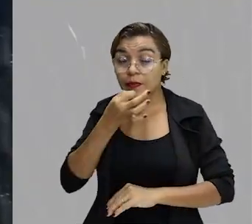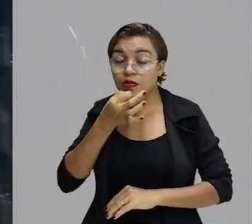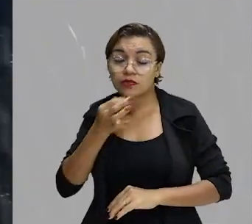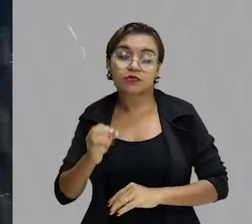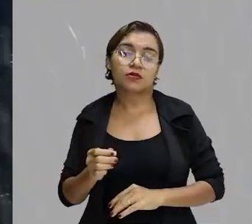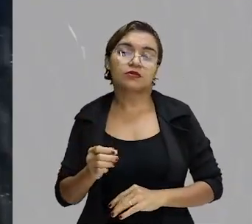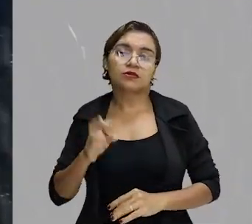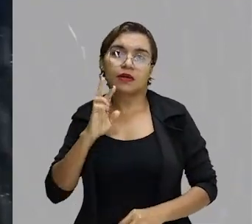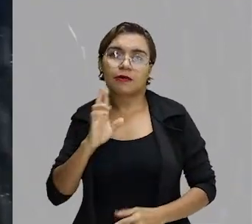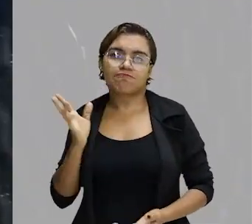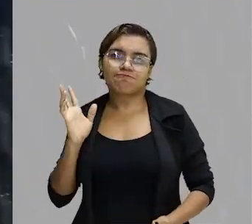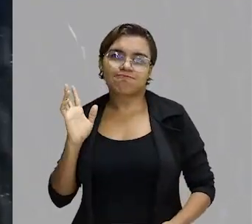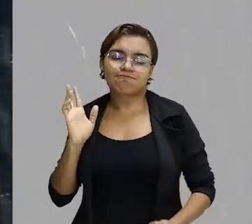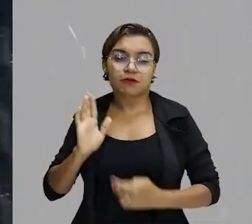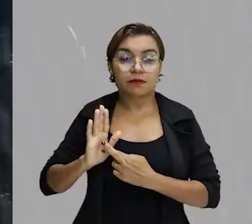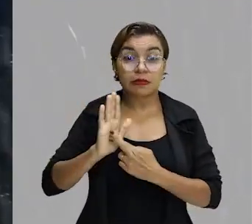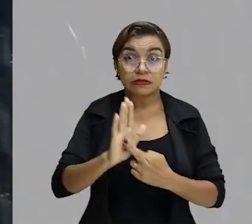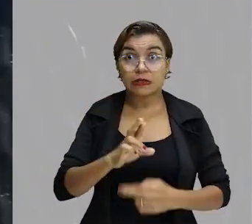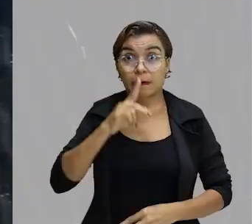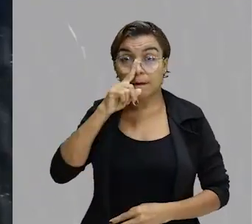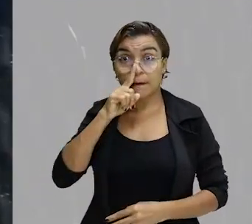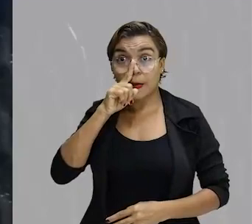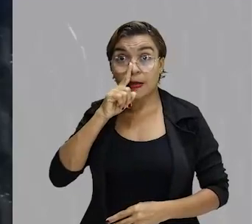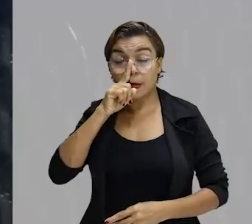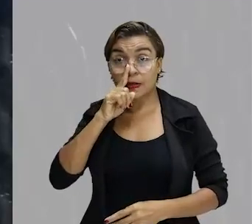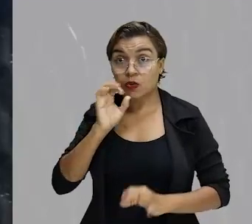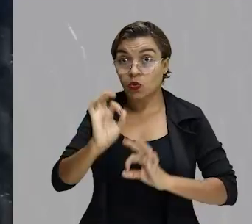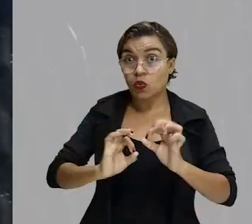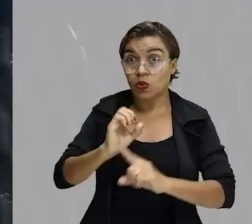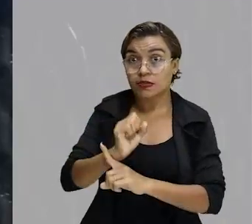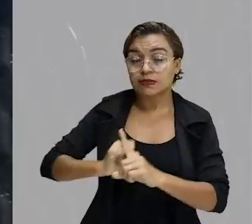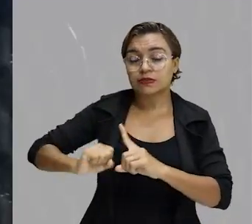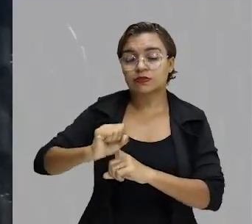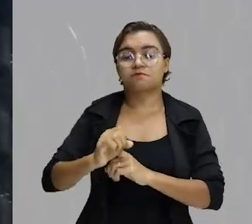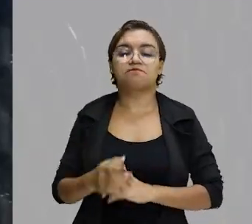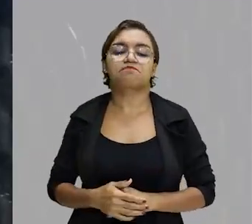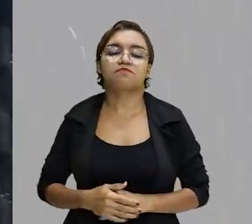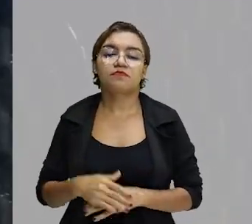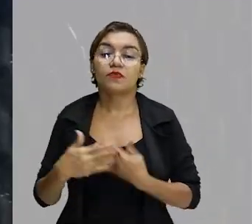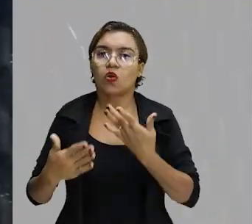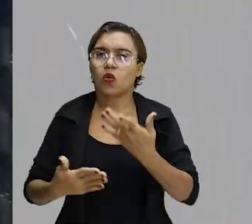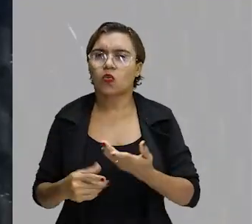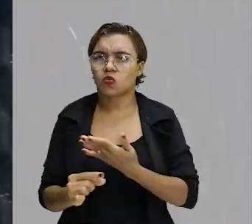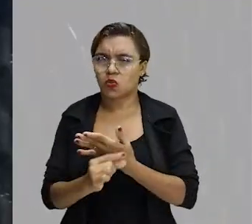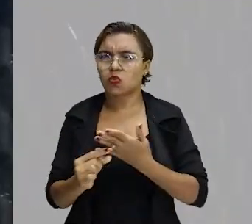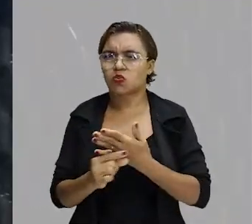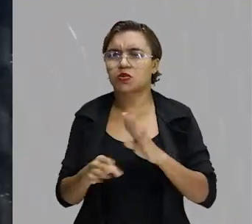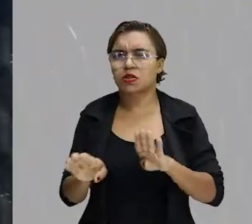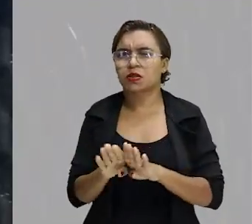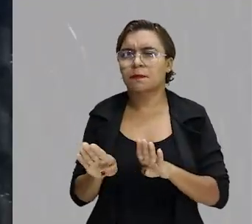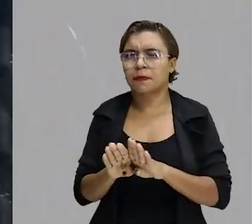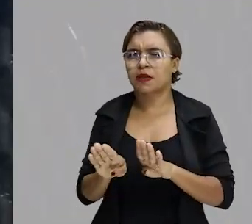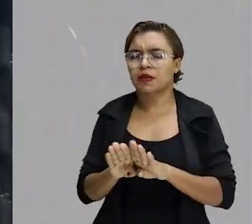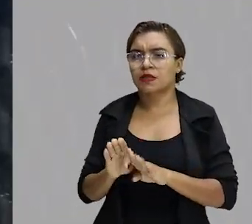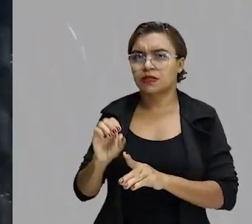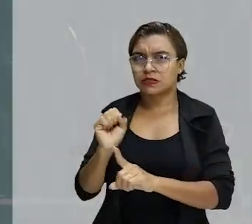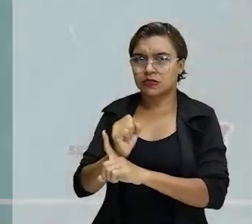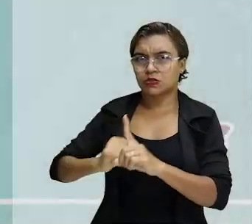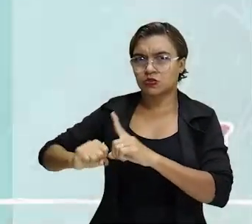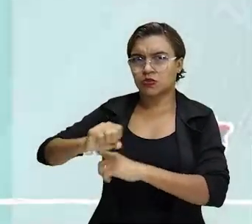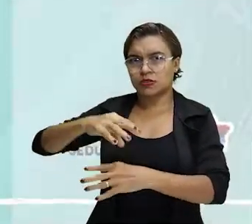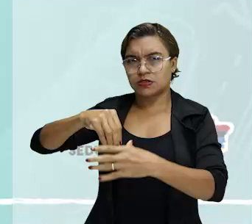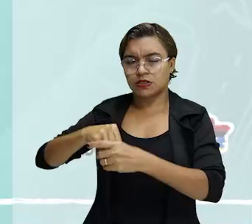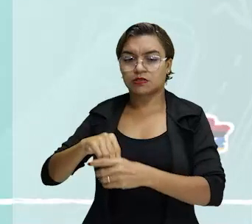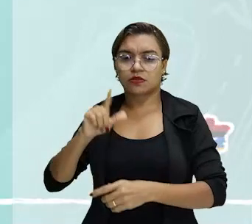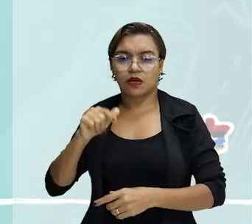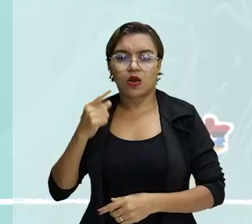representarem sempre um perigo iminente para a ordem social. Tem outro autor também, que é até na sociologia mais importante que esses 3,